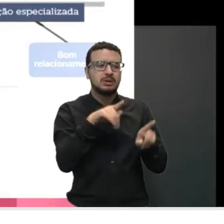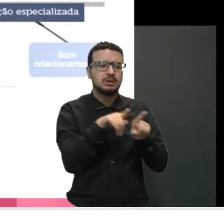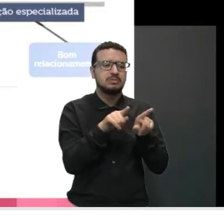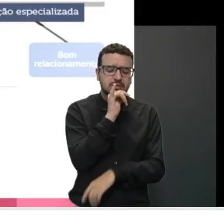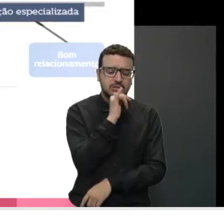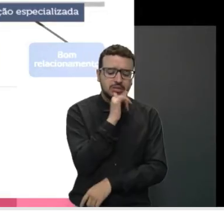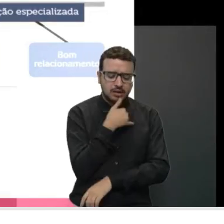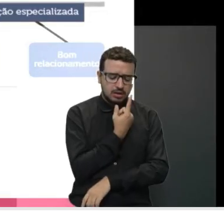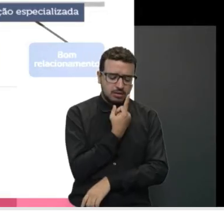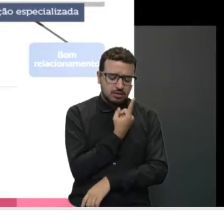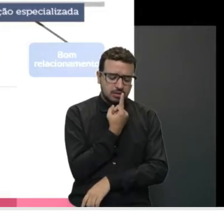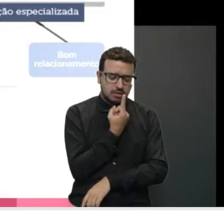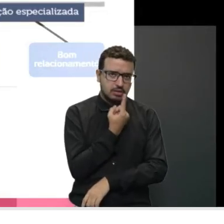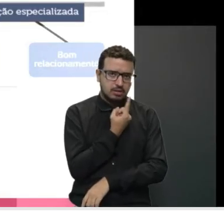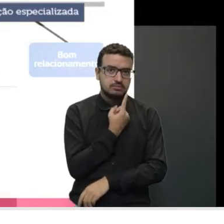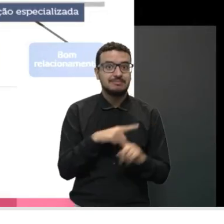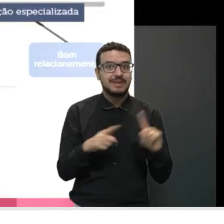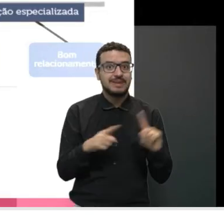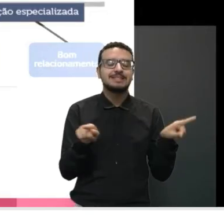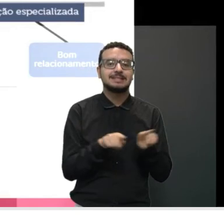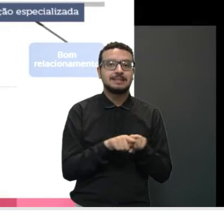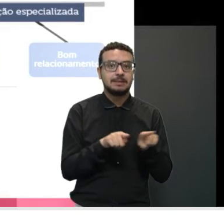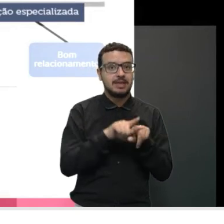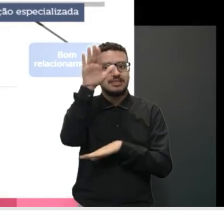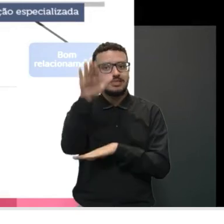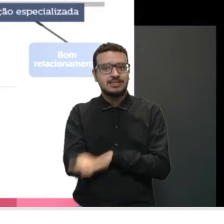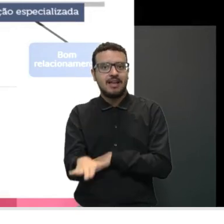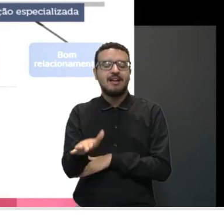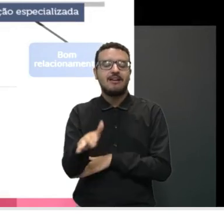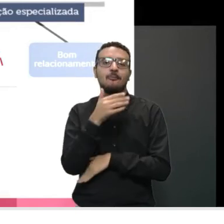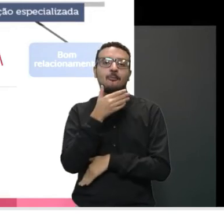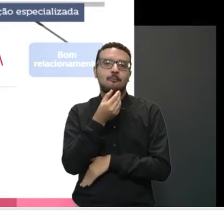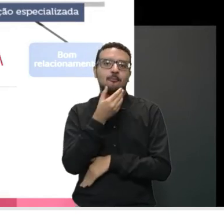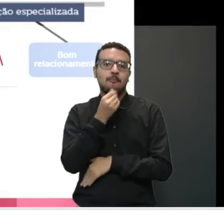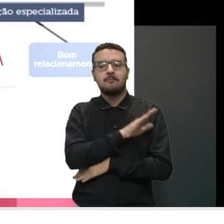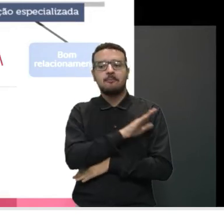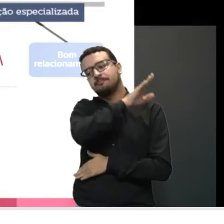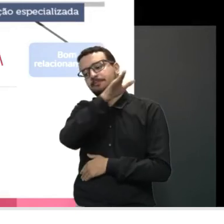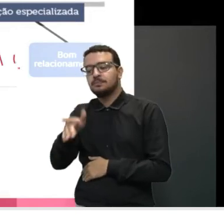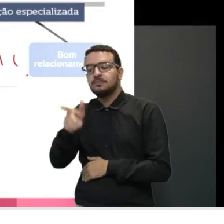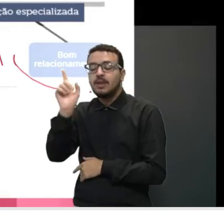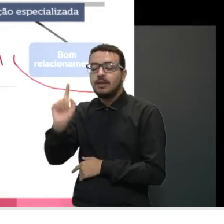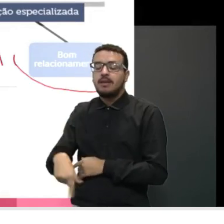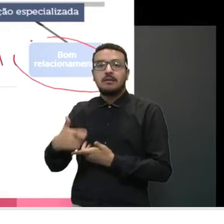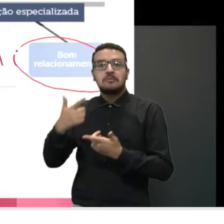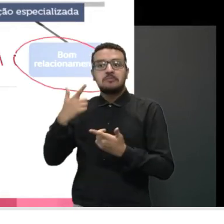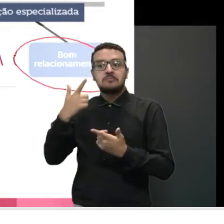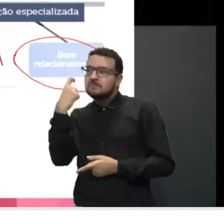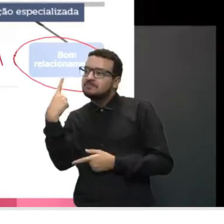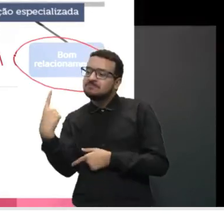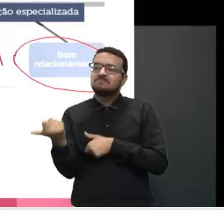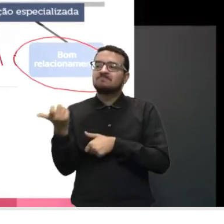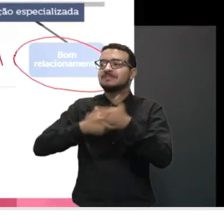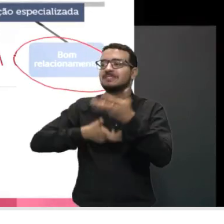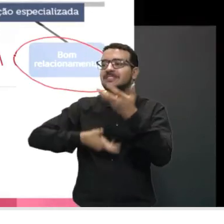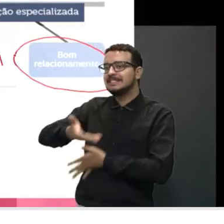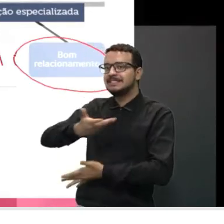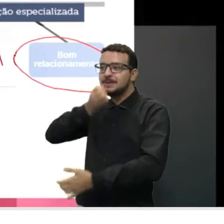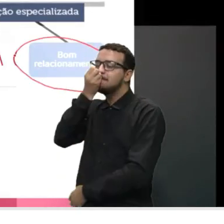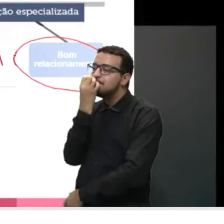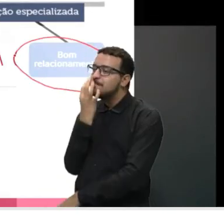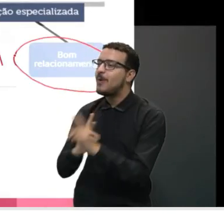lá ele é interessado, participativo, tem bom relacionamento. E a Luzia vai conversar novamente com a professora Clarice